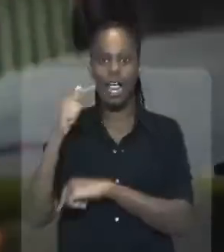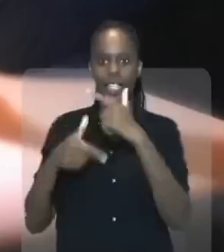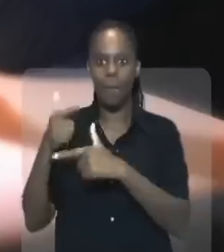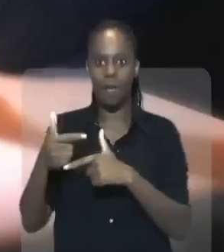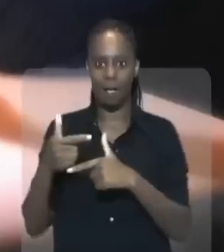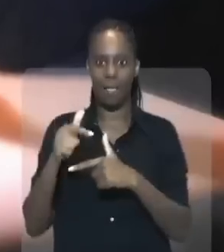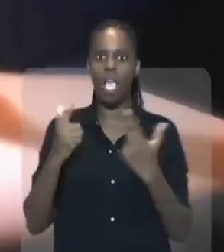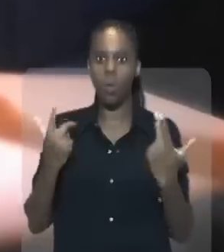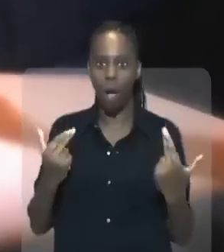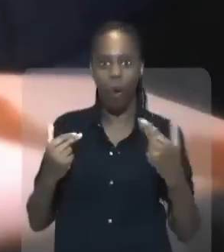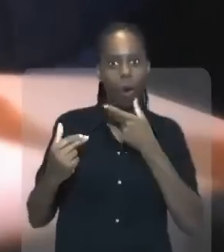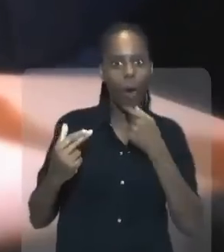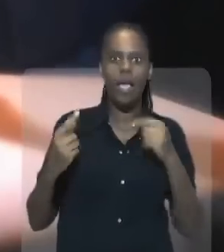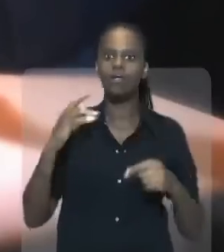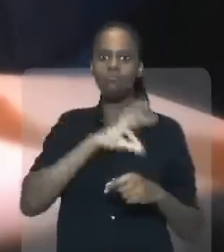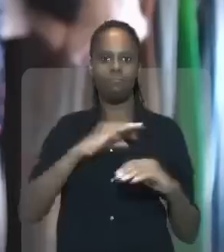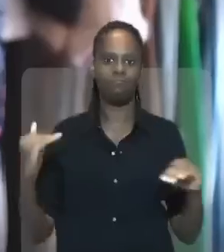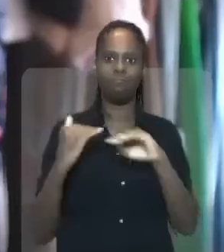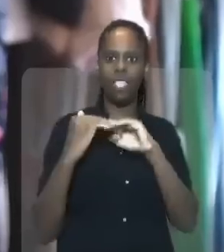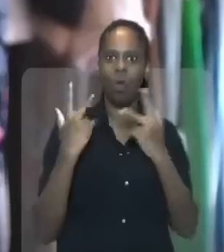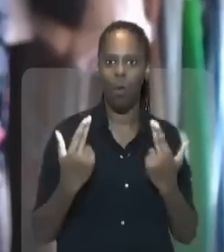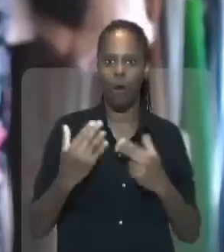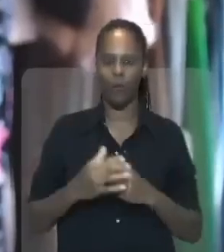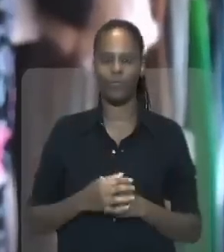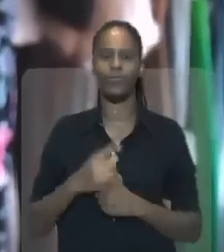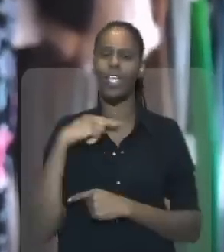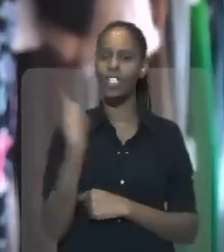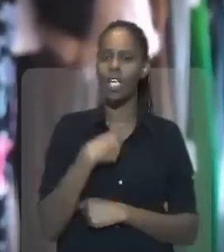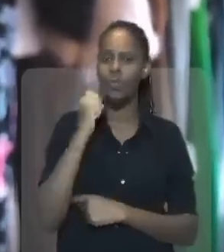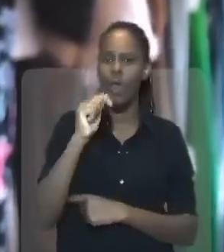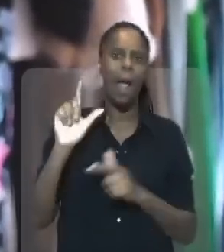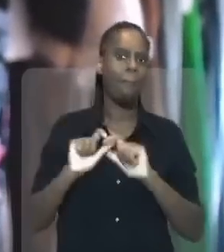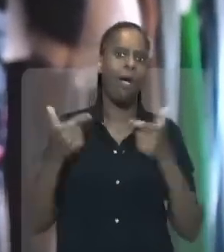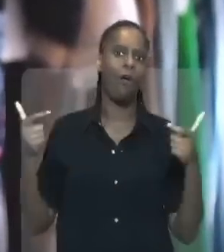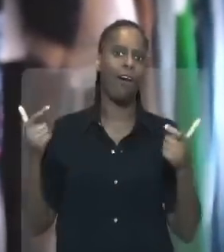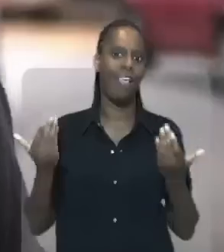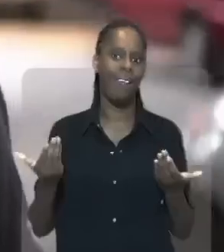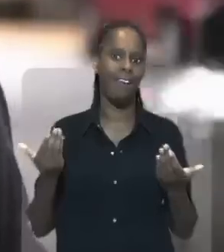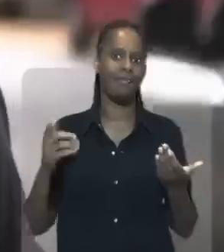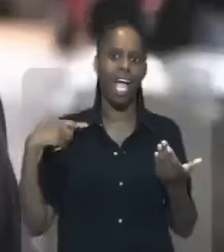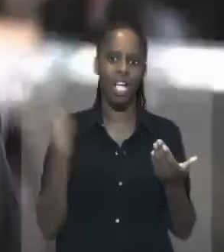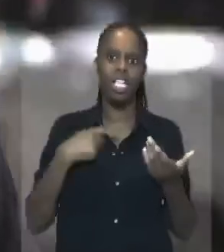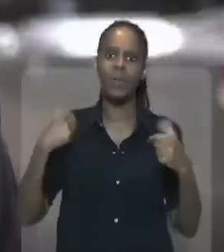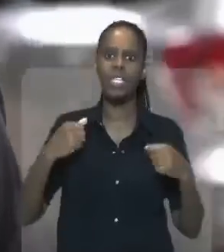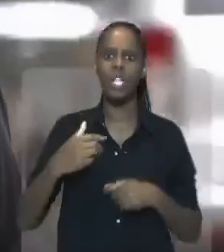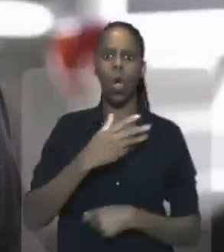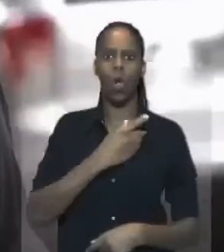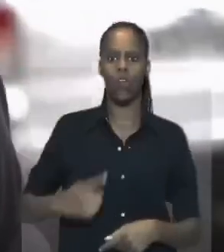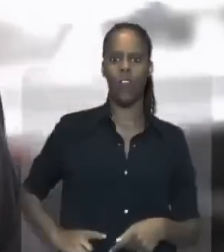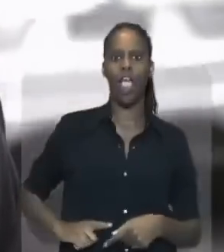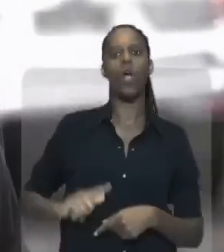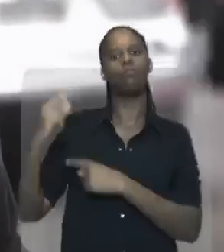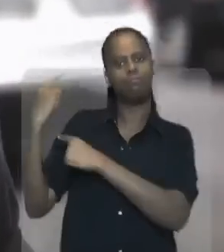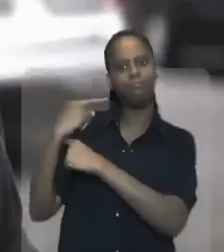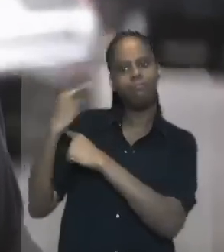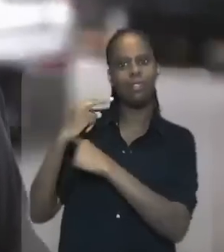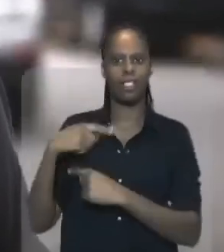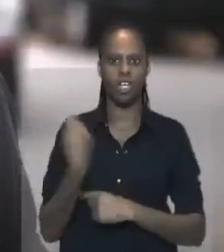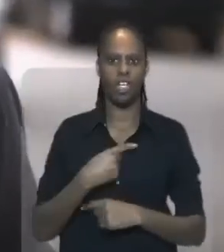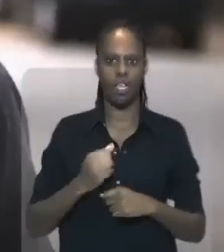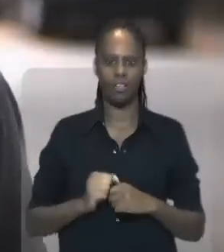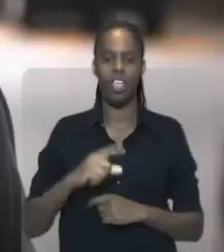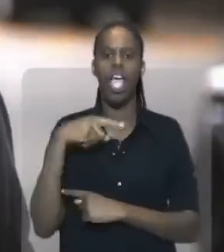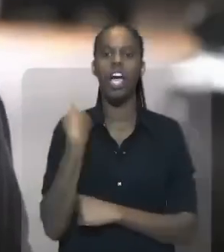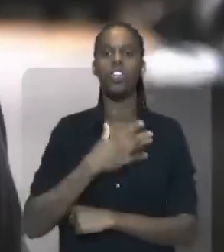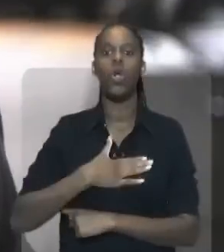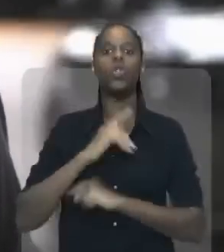mulher e homem. Se a mulher trabalhar a mesma função, ela tem que ganhar o mesmo salário. Nós somos a maioria e nós temos que